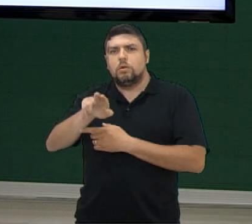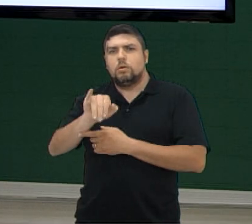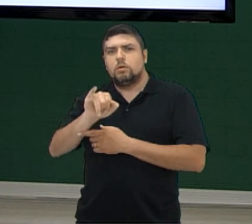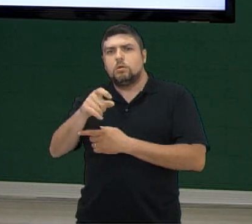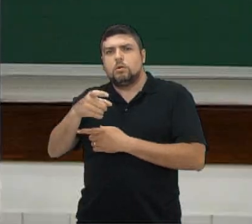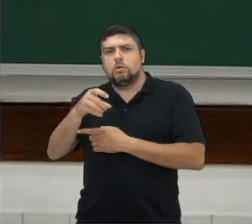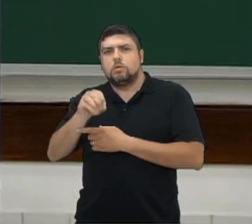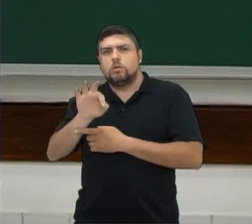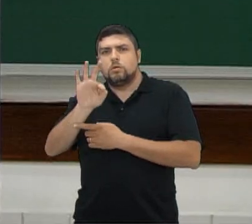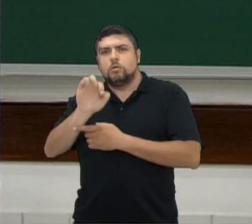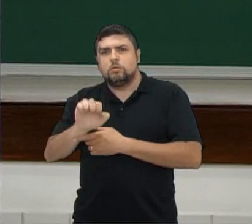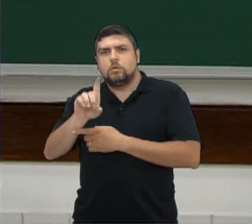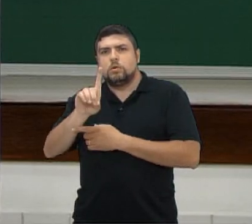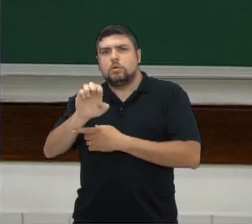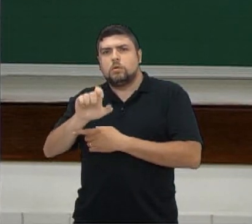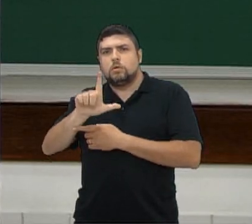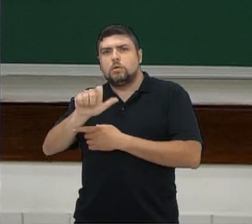pessoal.